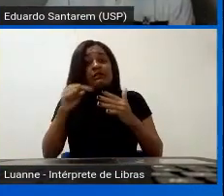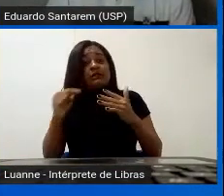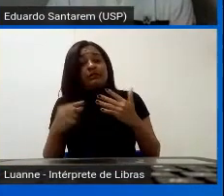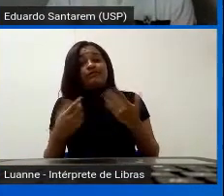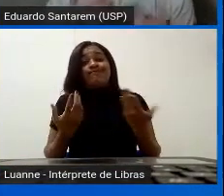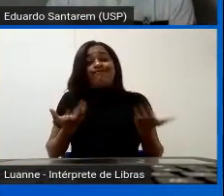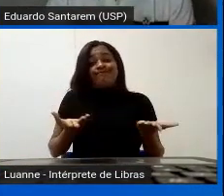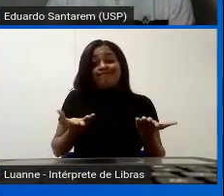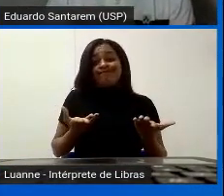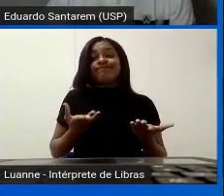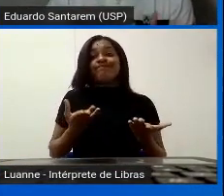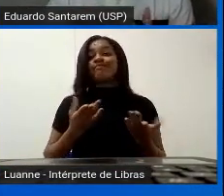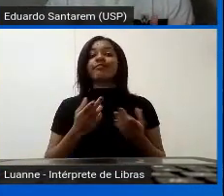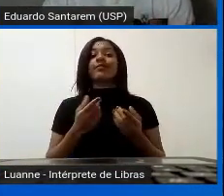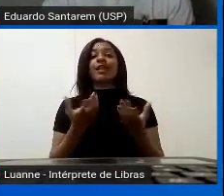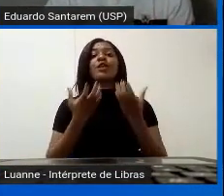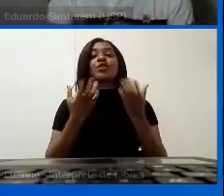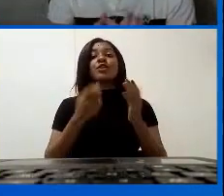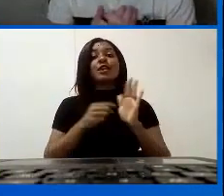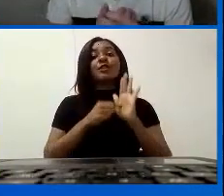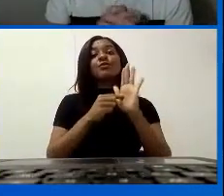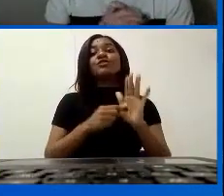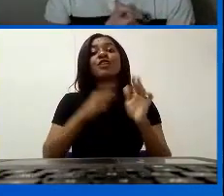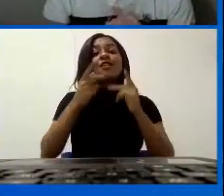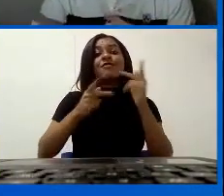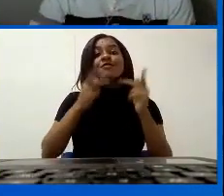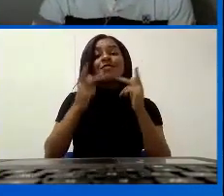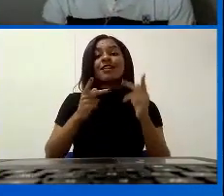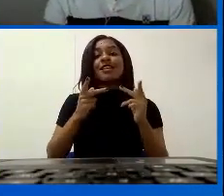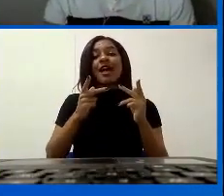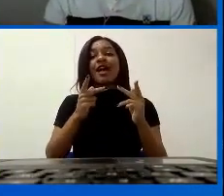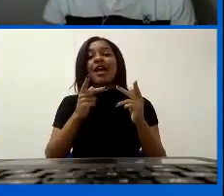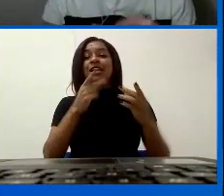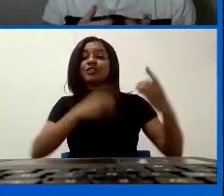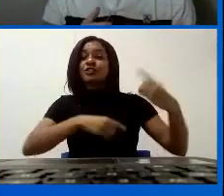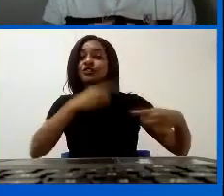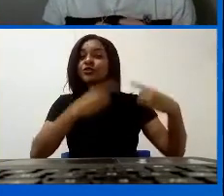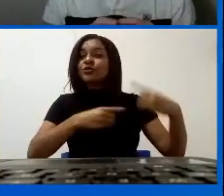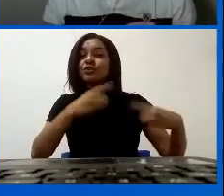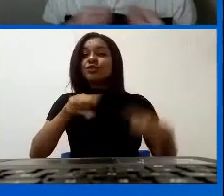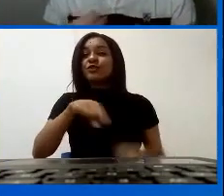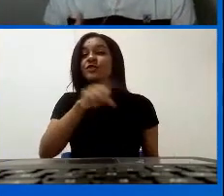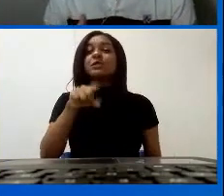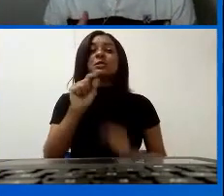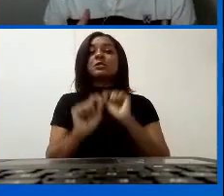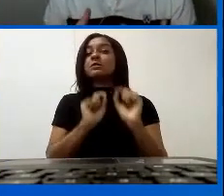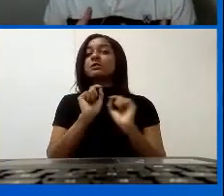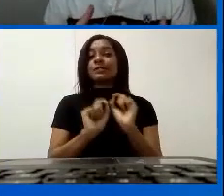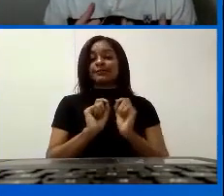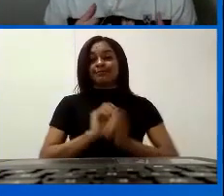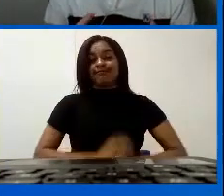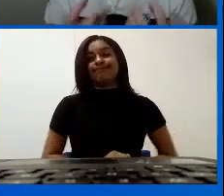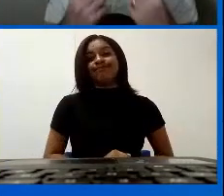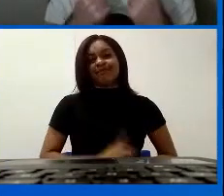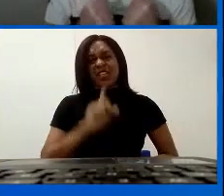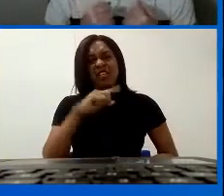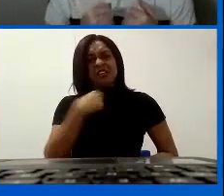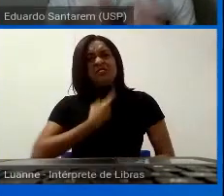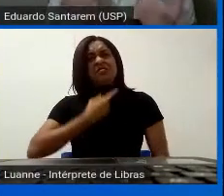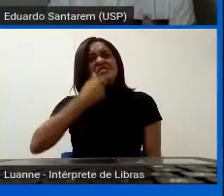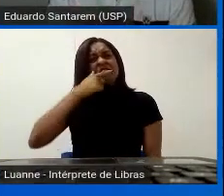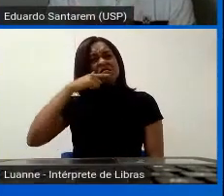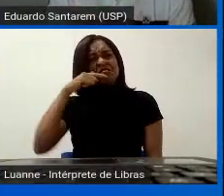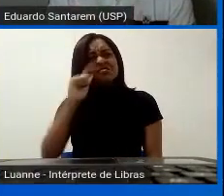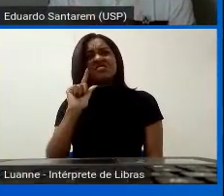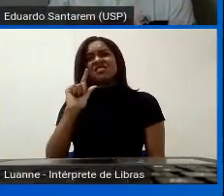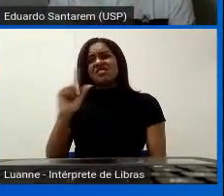seja o que eu quero mostrar e o que eu quero falar um pouco aqui o que eu quero provocar vocês de modo geral é o seguinte Será que a gente consegue ter atenção